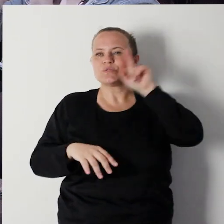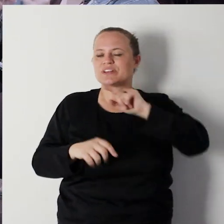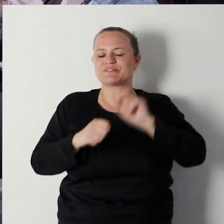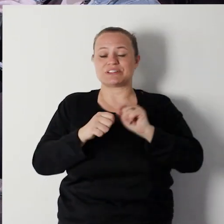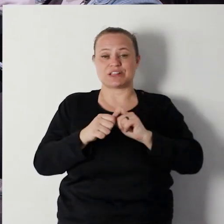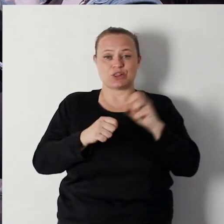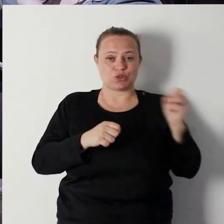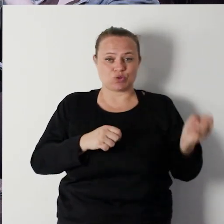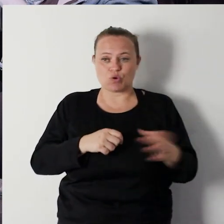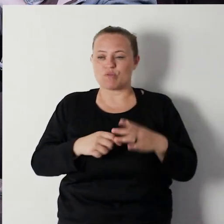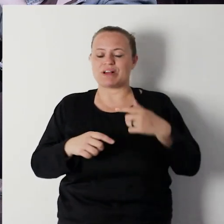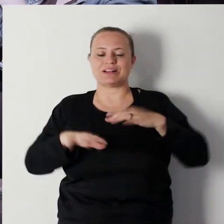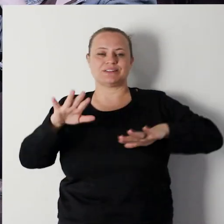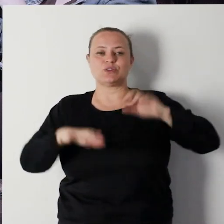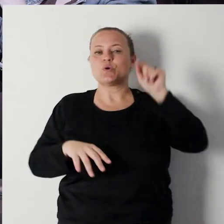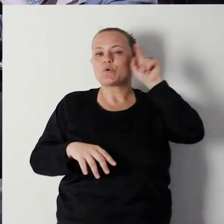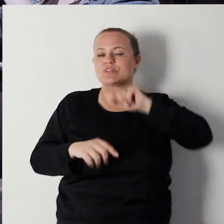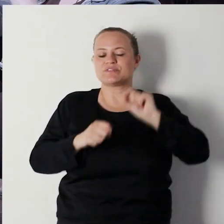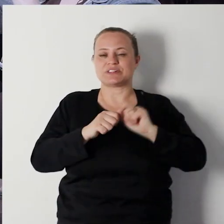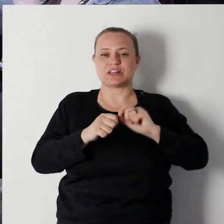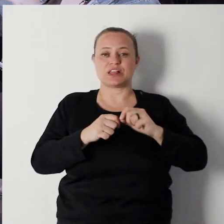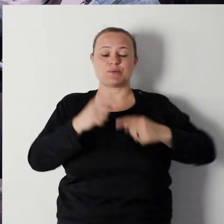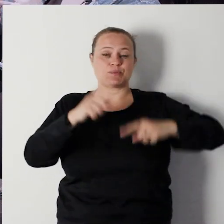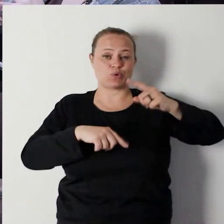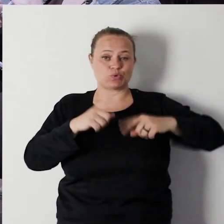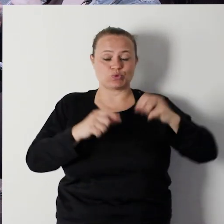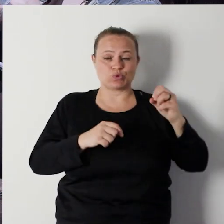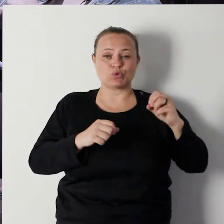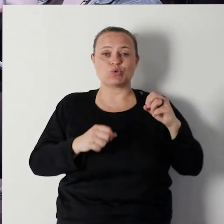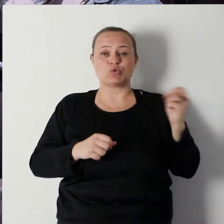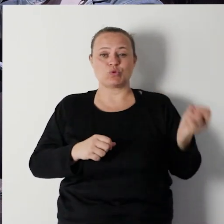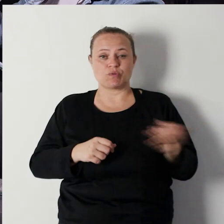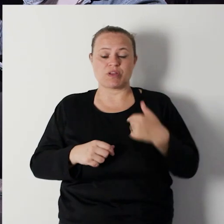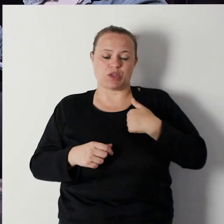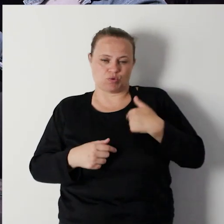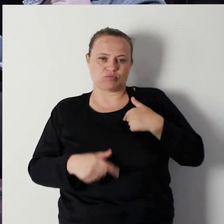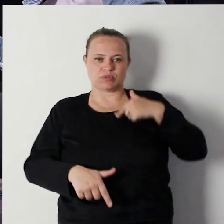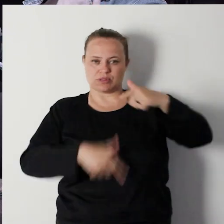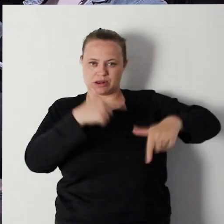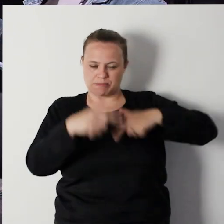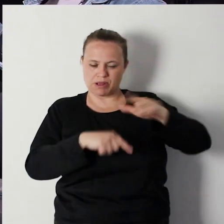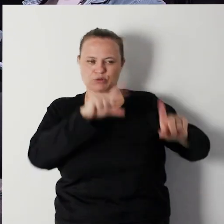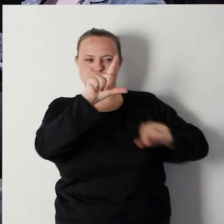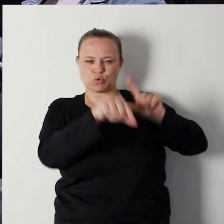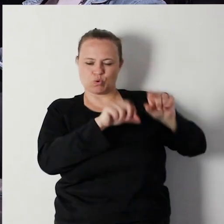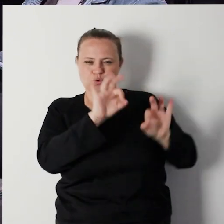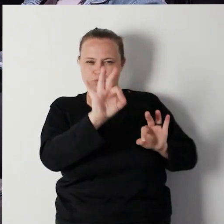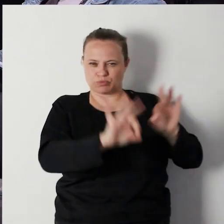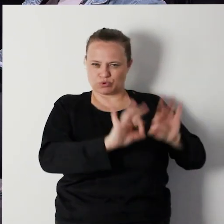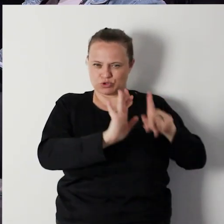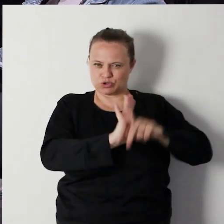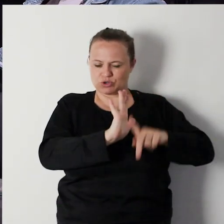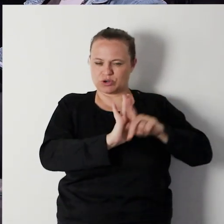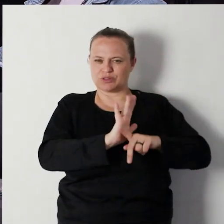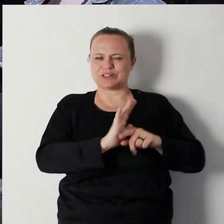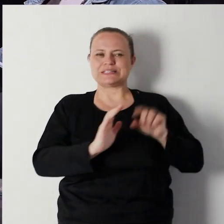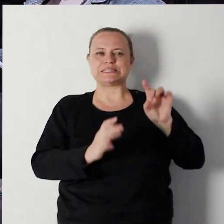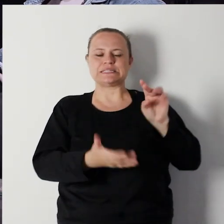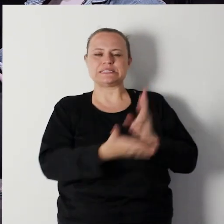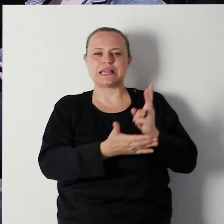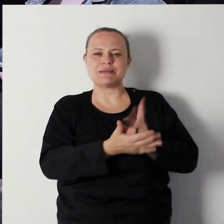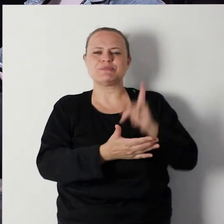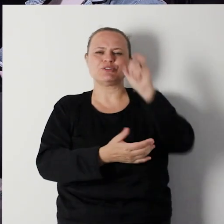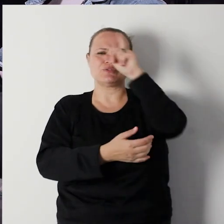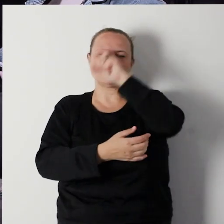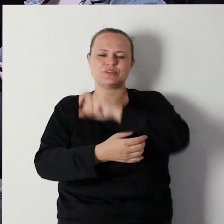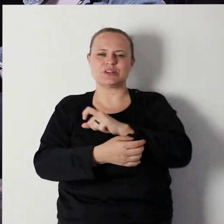em alguns casos, né? Sim. Você não consegue inovar, você não consegue ter novos produtos, e aí eu tenho ouvido muito, eu trabalho com curadoria, né? Com